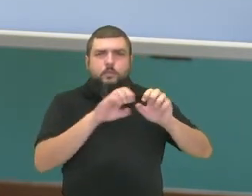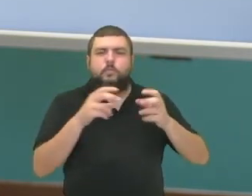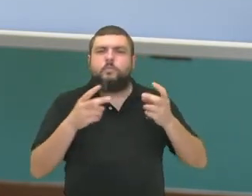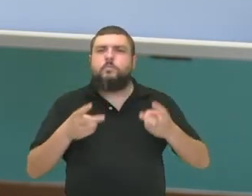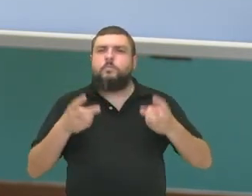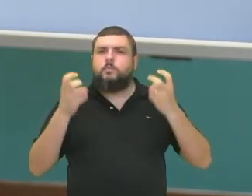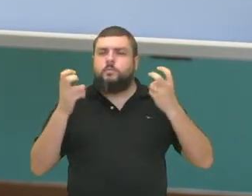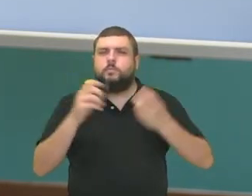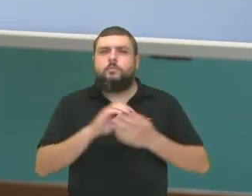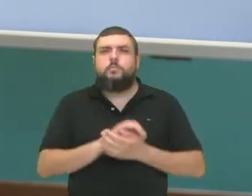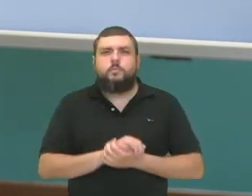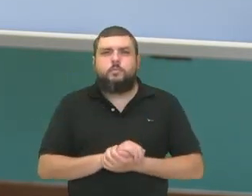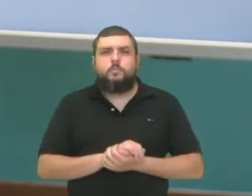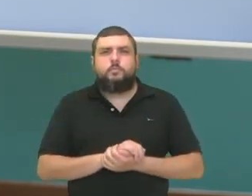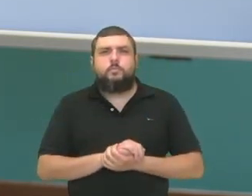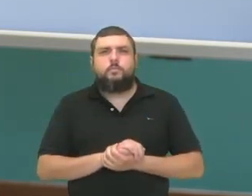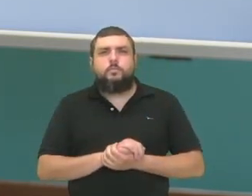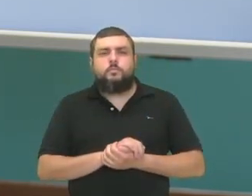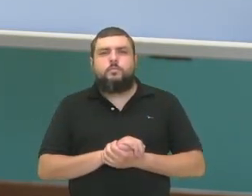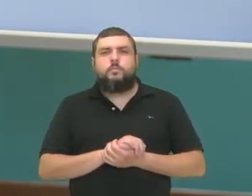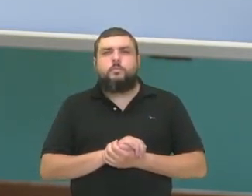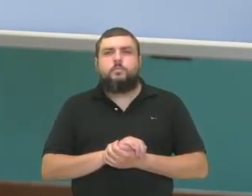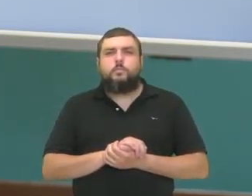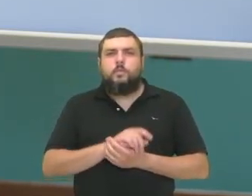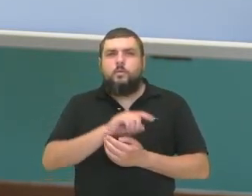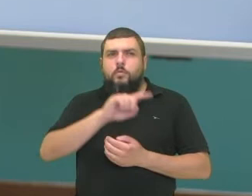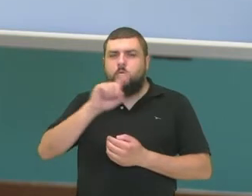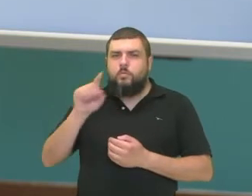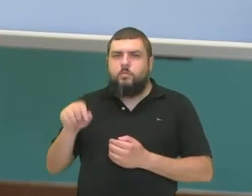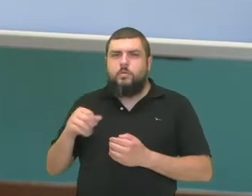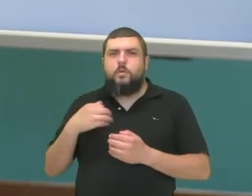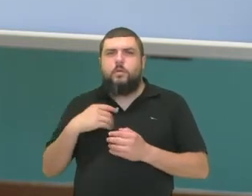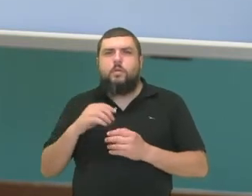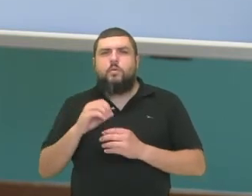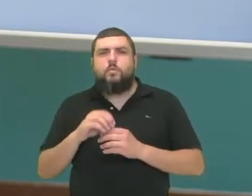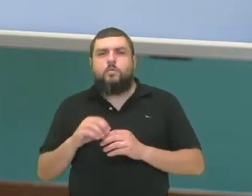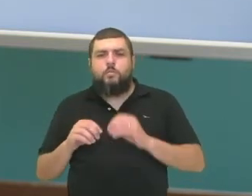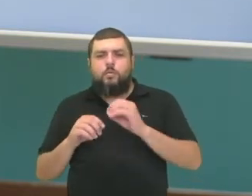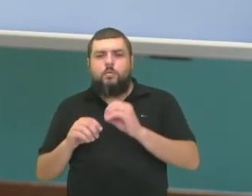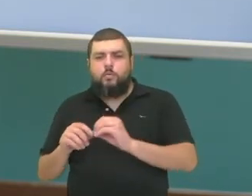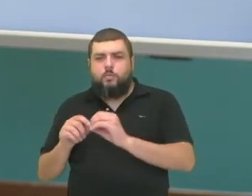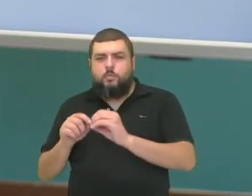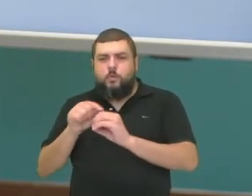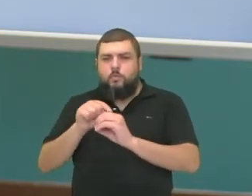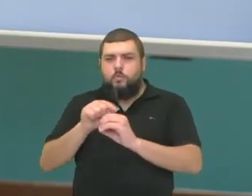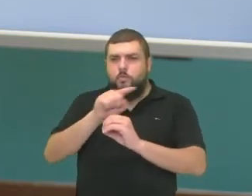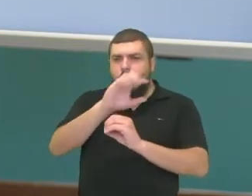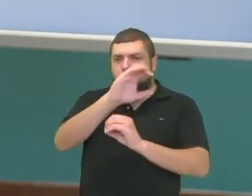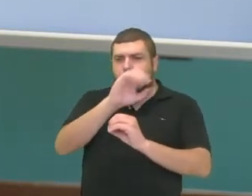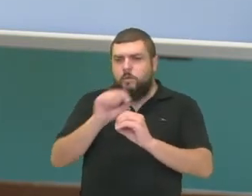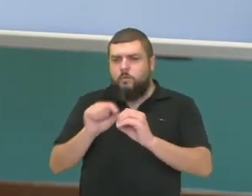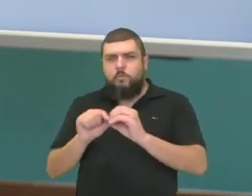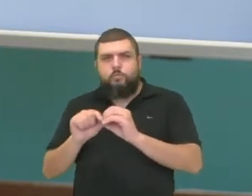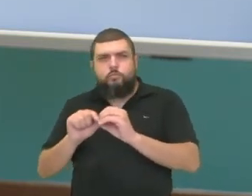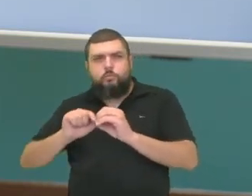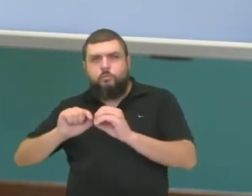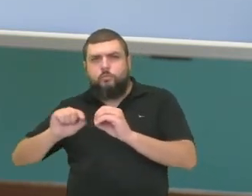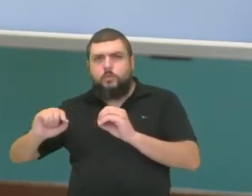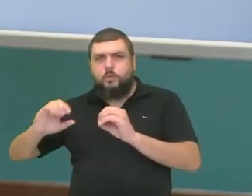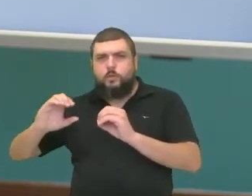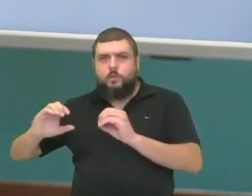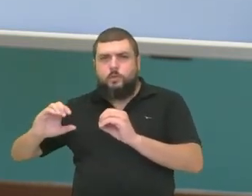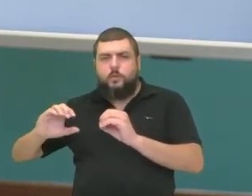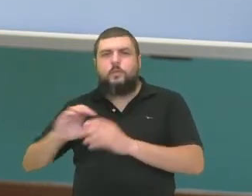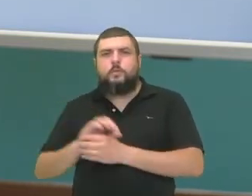que aqui nós temos um oxigênio entre 2 carbonos e temos o grupo carbonila. Aqui nós temos